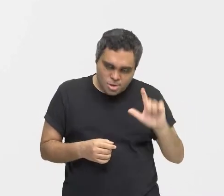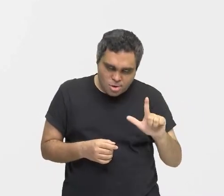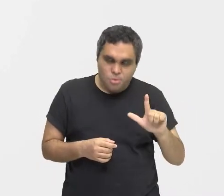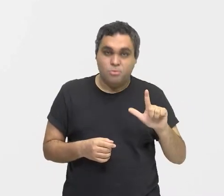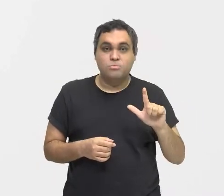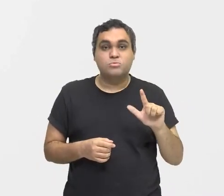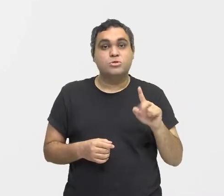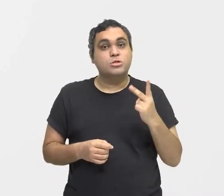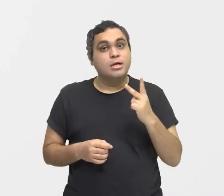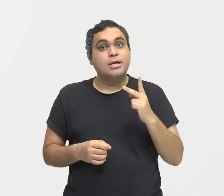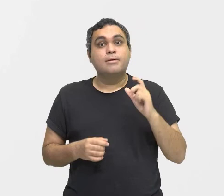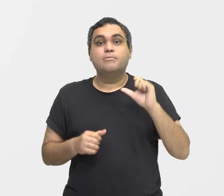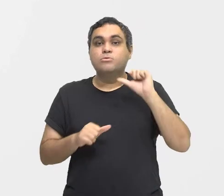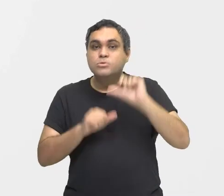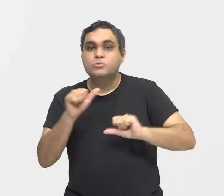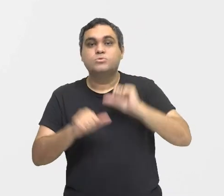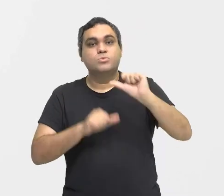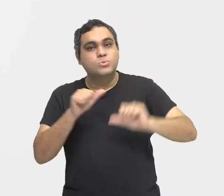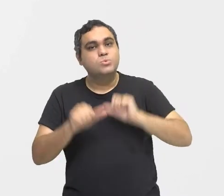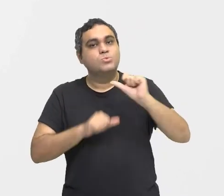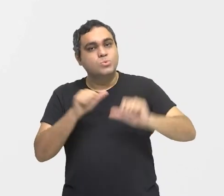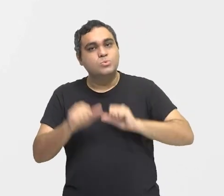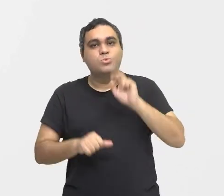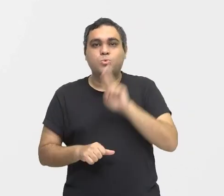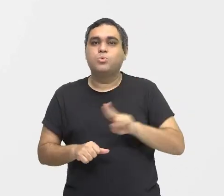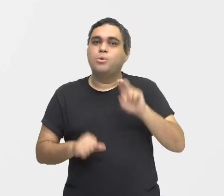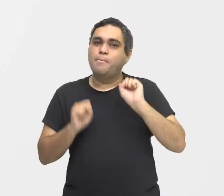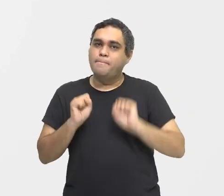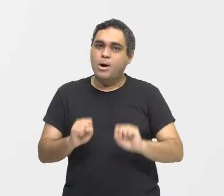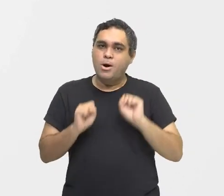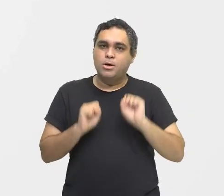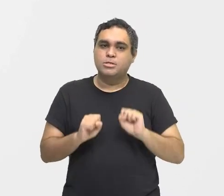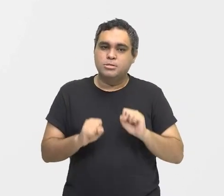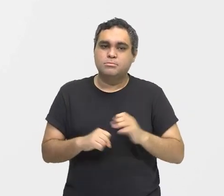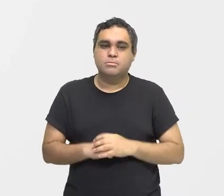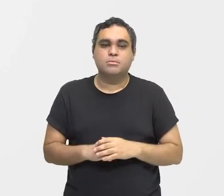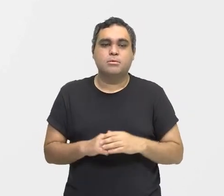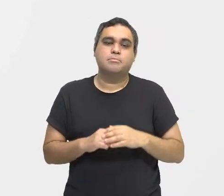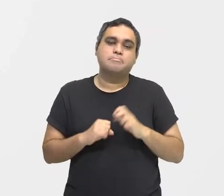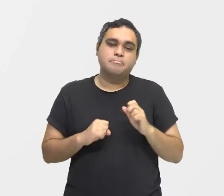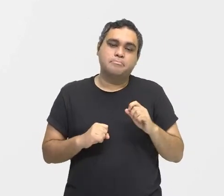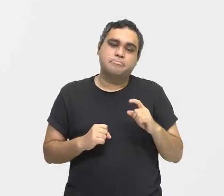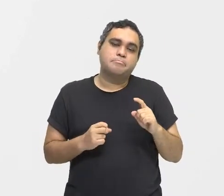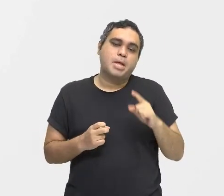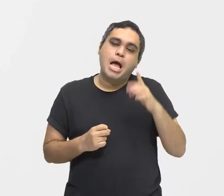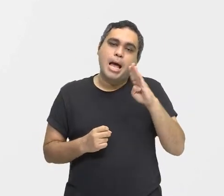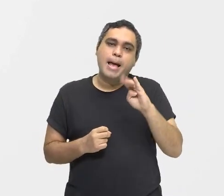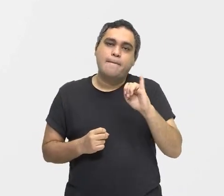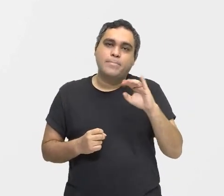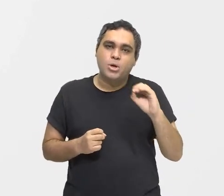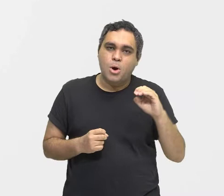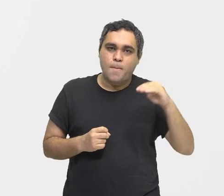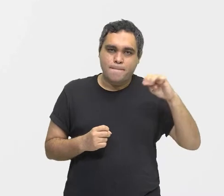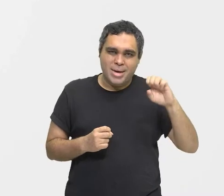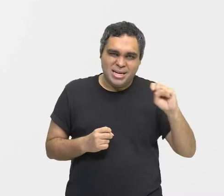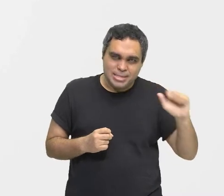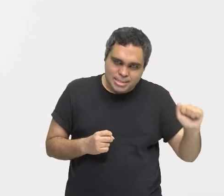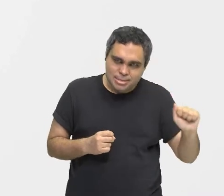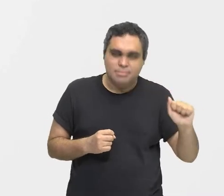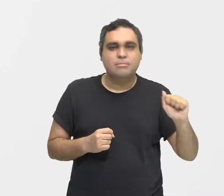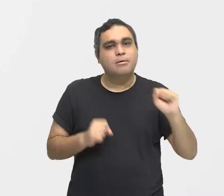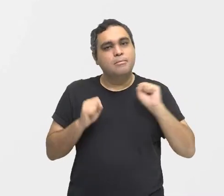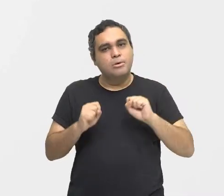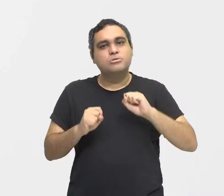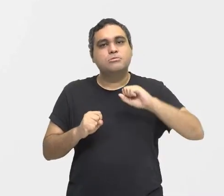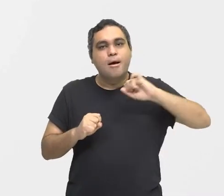consideradas renováveis, tanto aí com a biomassa e com outros produtos agrícolas que acabam surgindo, ajudando